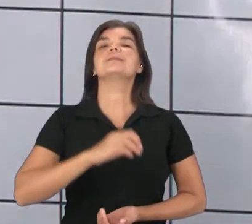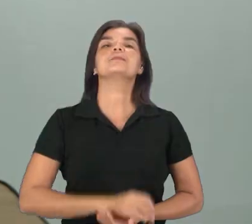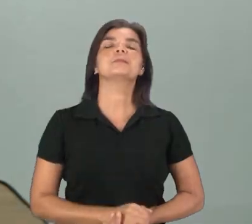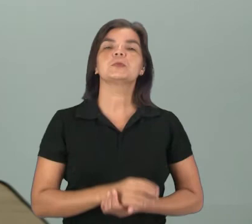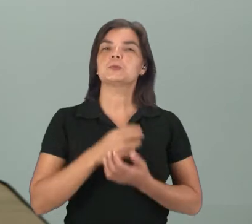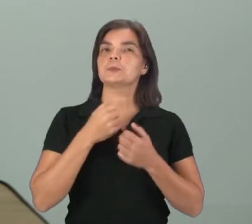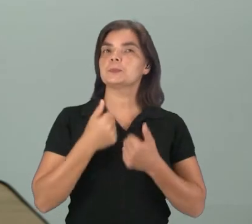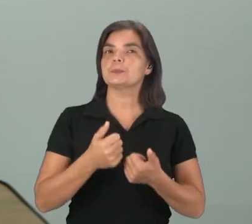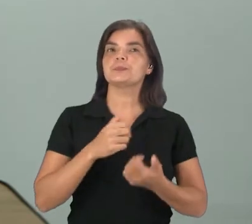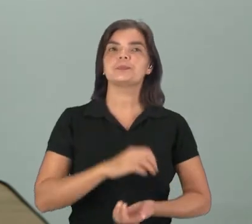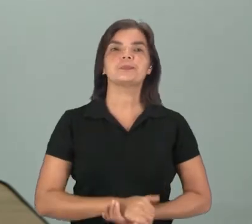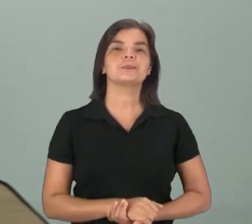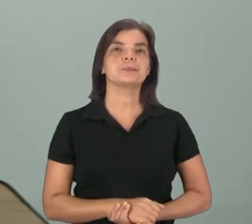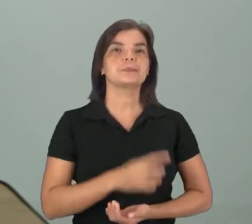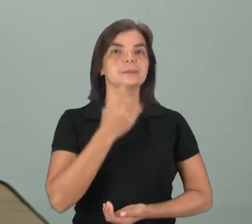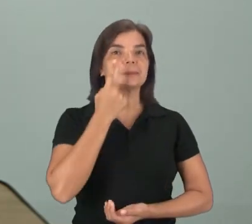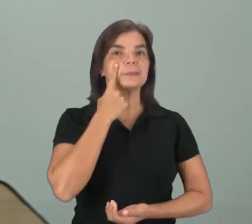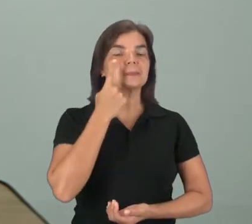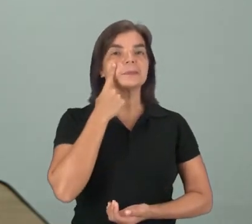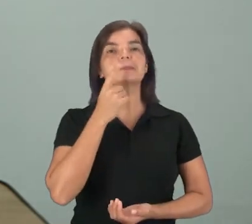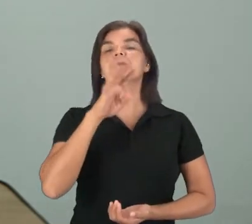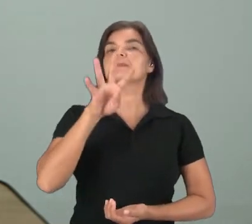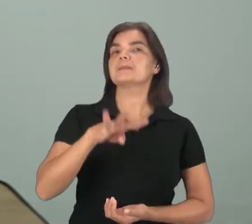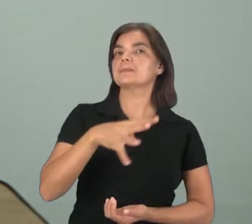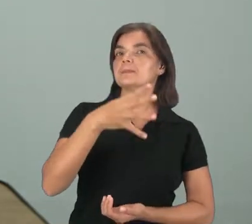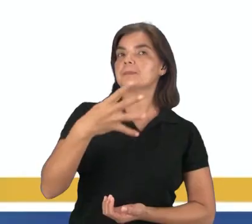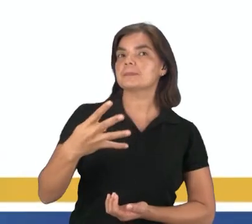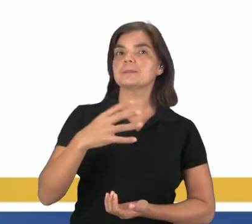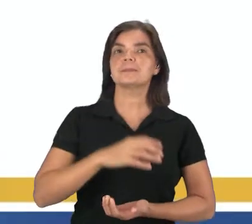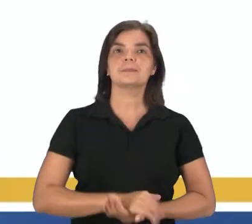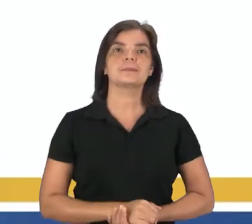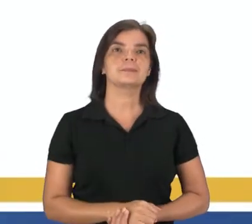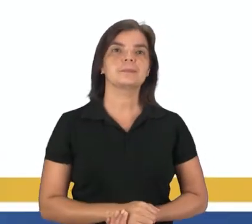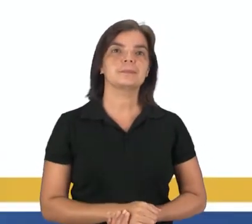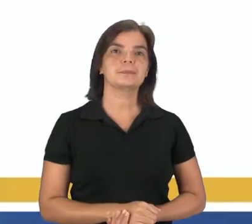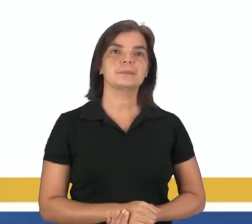103.479. Muito bem. Vamos ver ali no quadro como ficou.